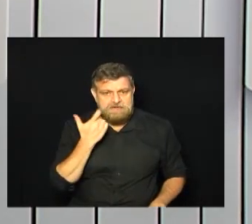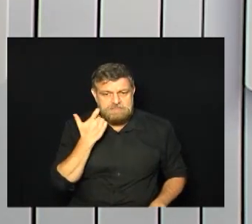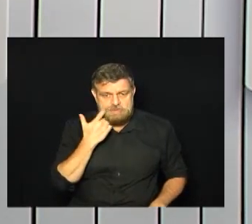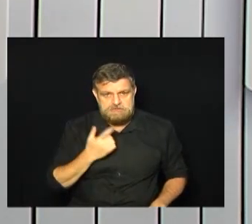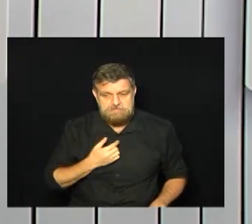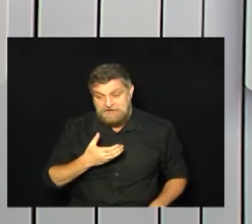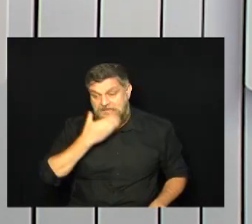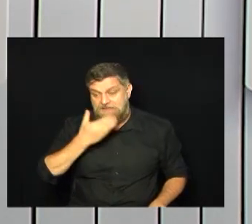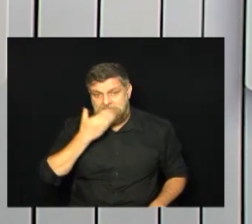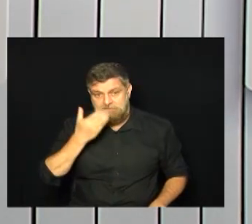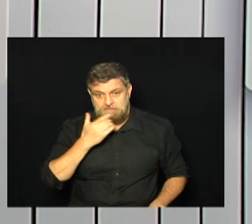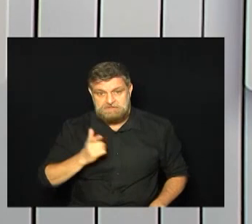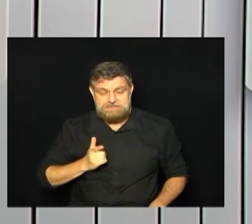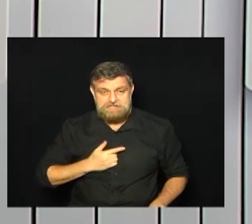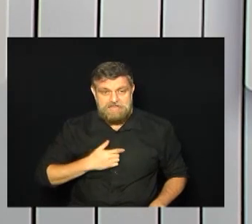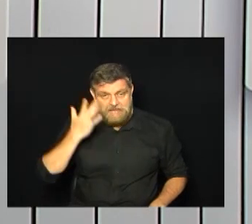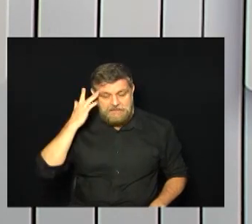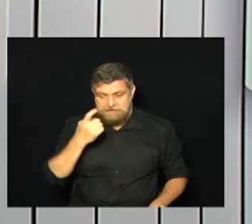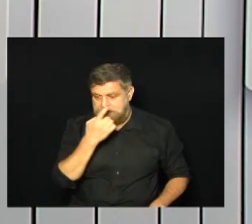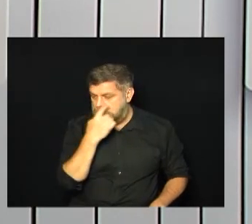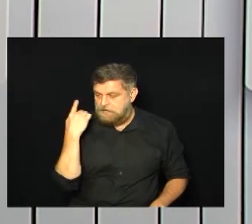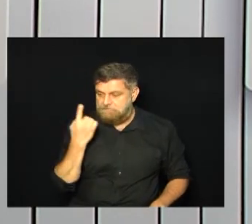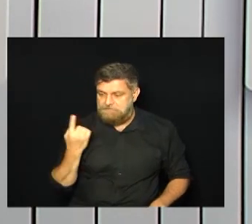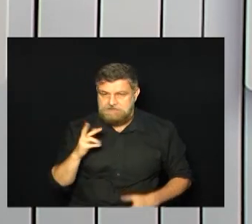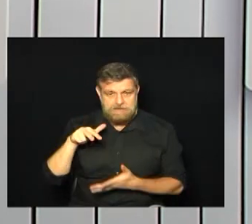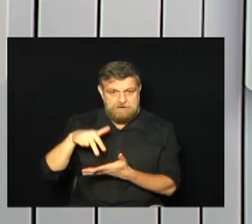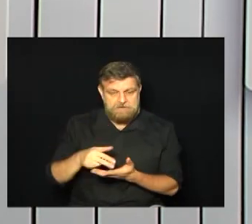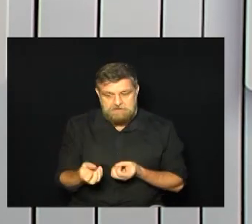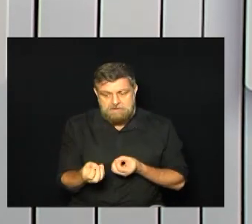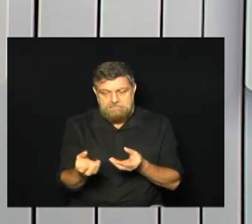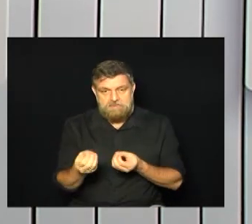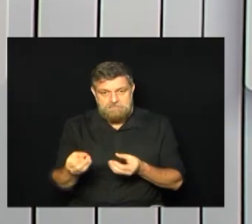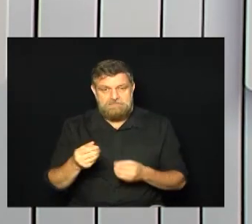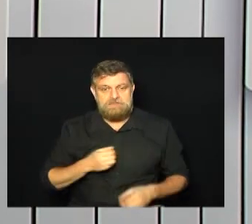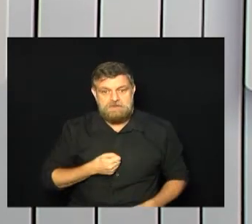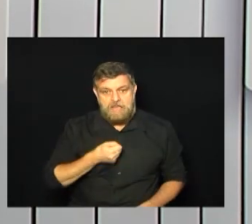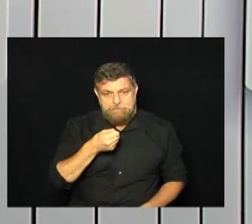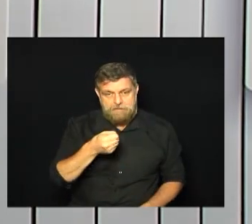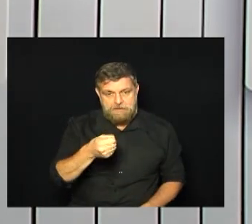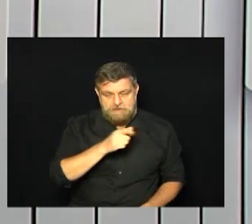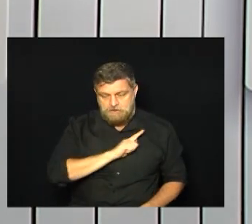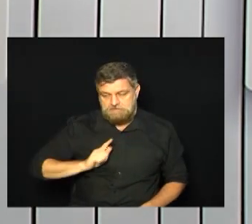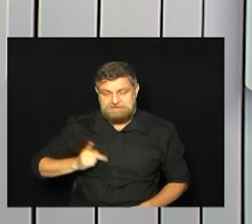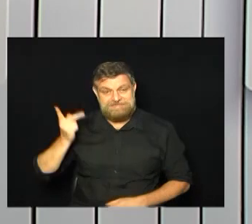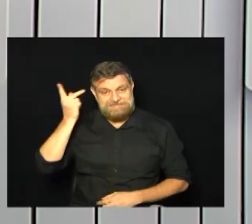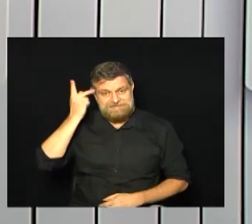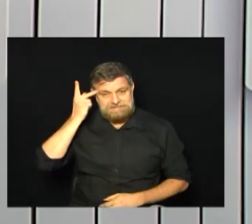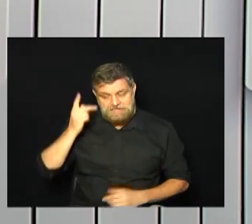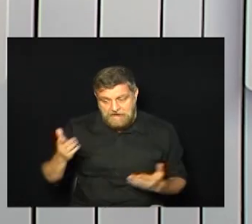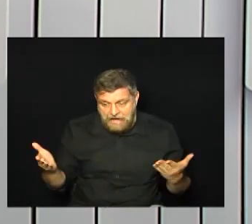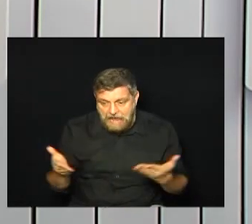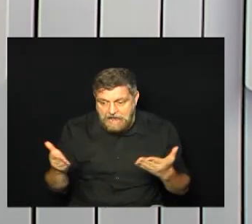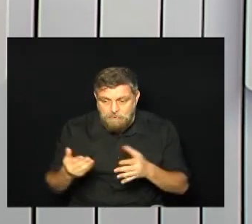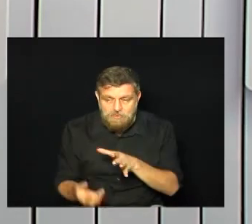traz mais informações aqui nas notícias da Metrópole de Campinas sobre a coletiva do governo do estado que está